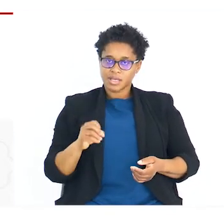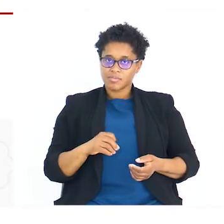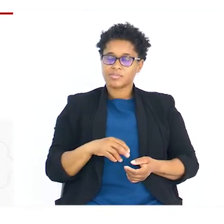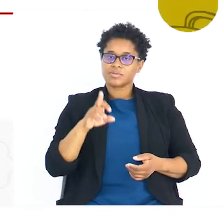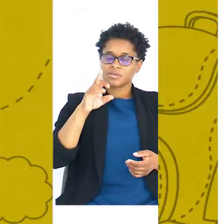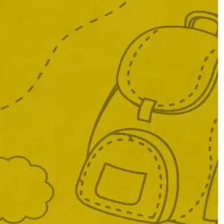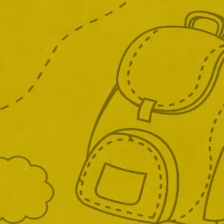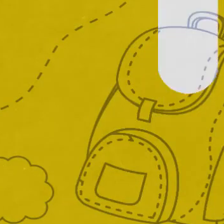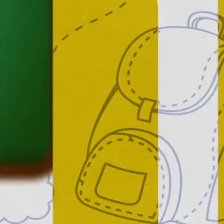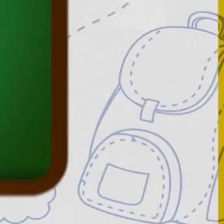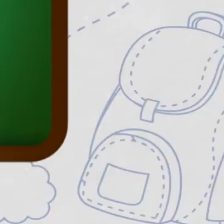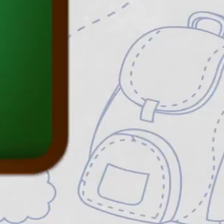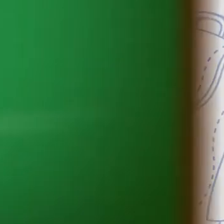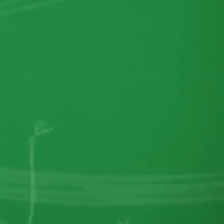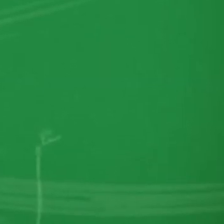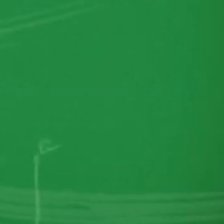Gostei!